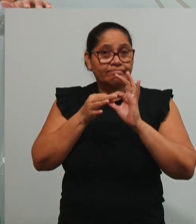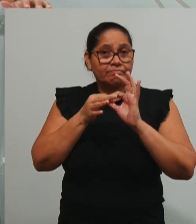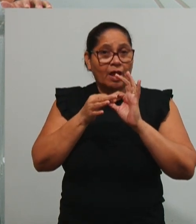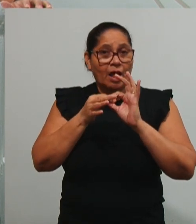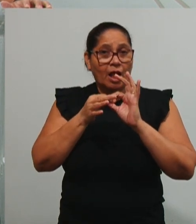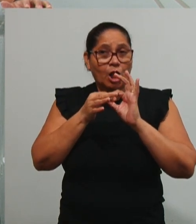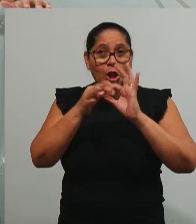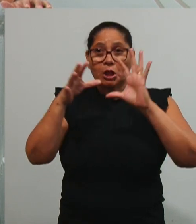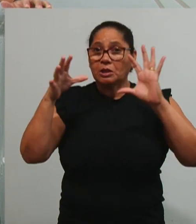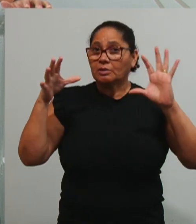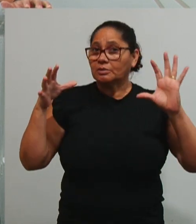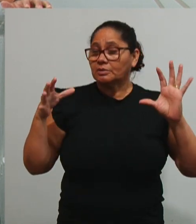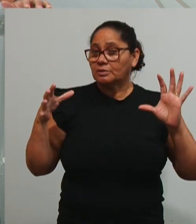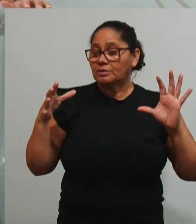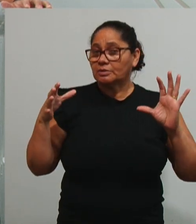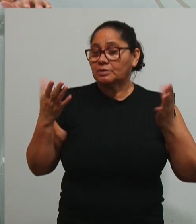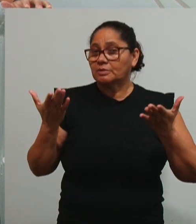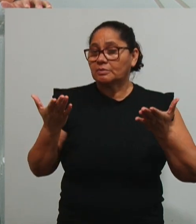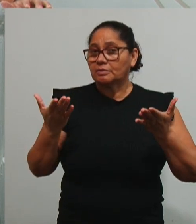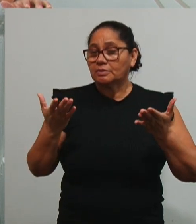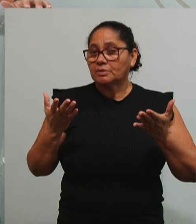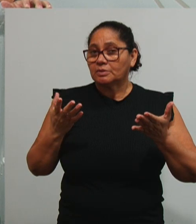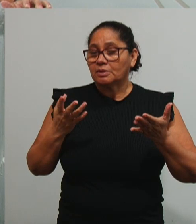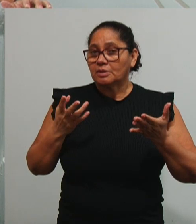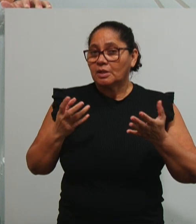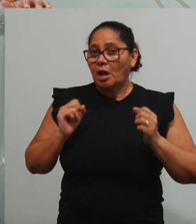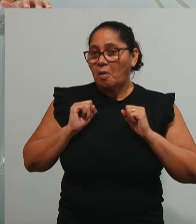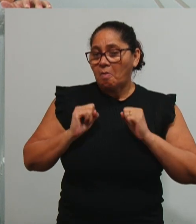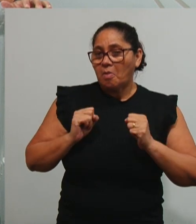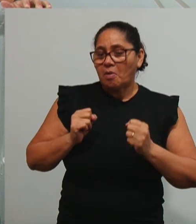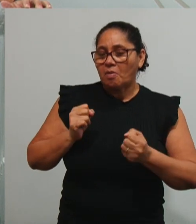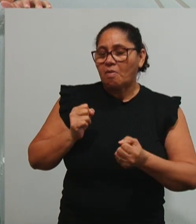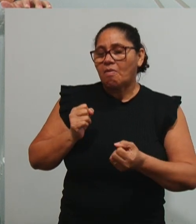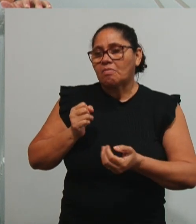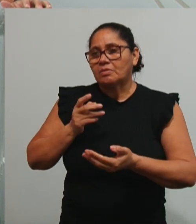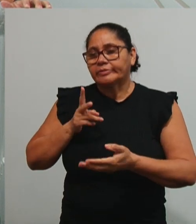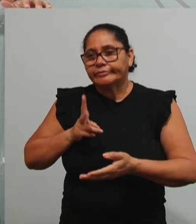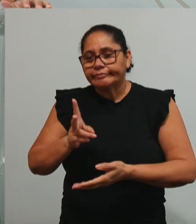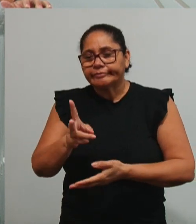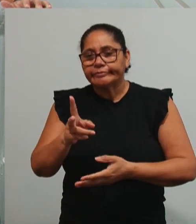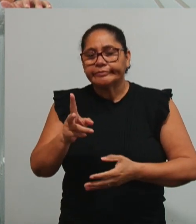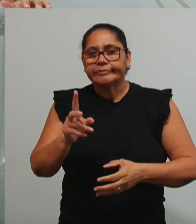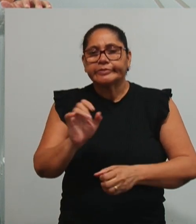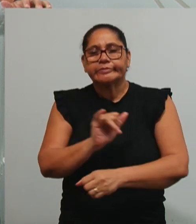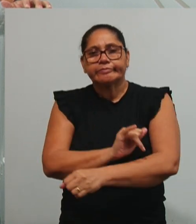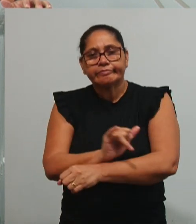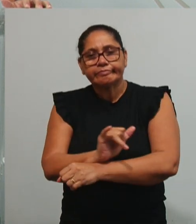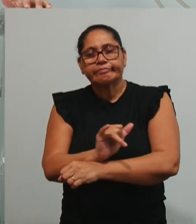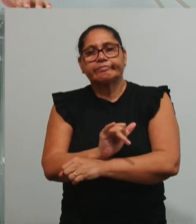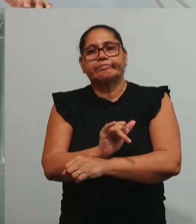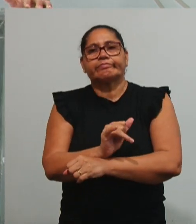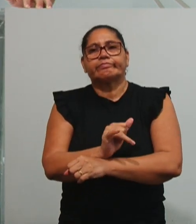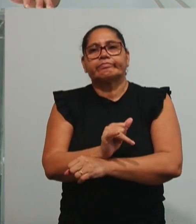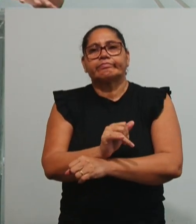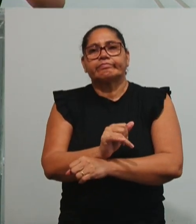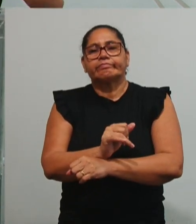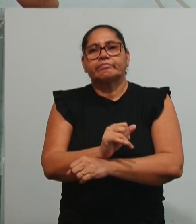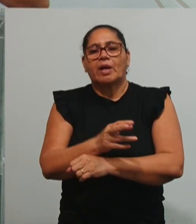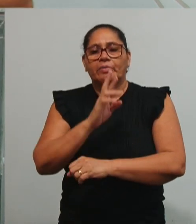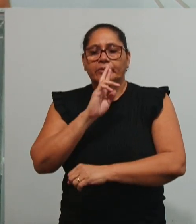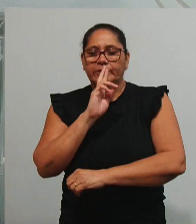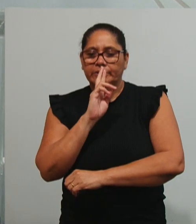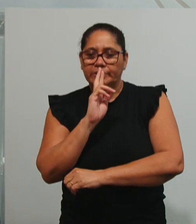interdependentes, que vão levar à consecução daquele produto da estratégia que foi definido ali como o